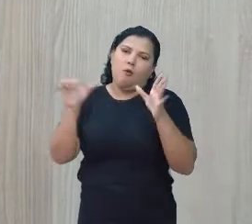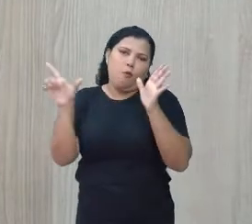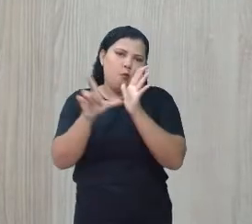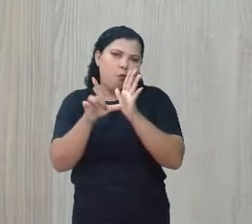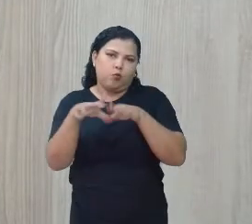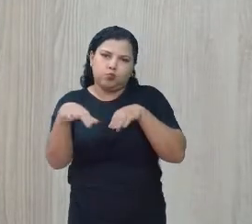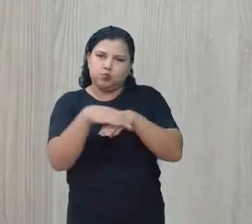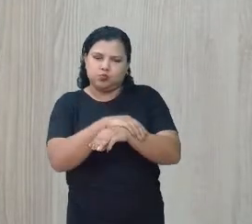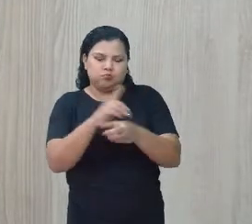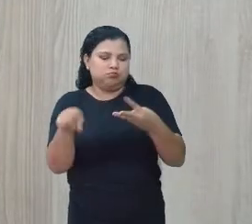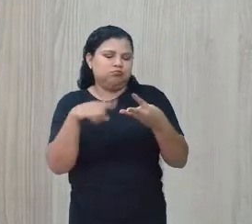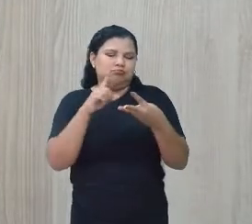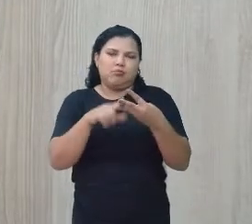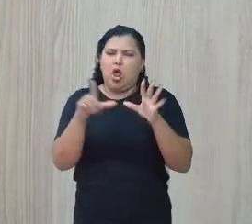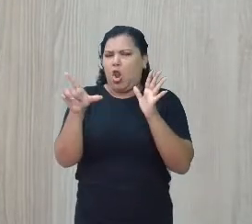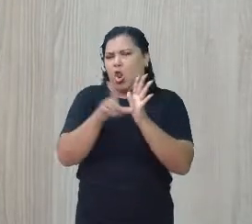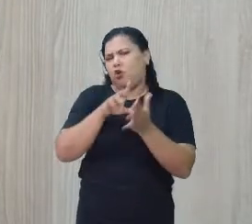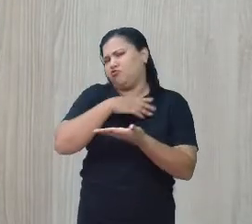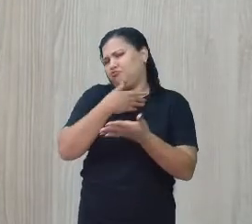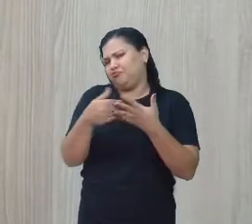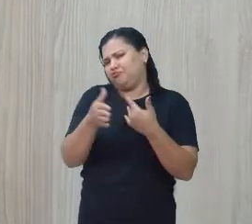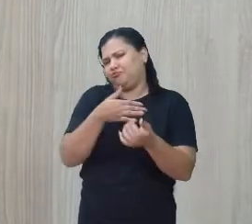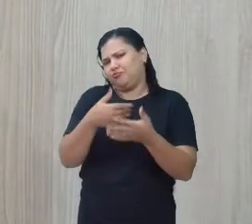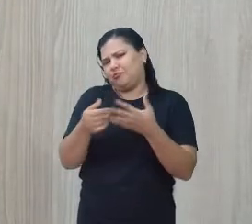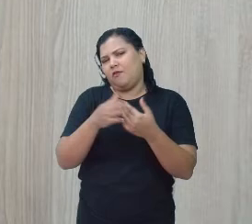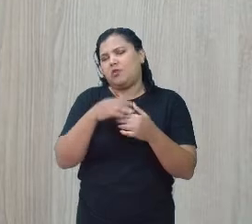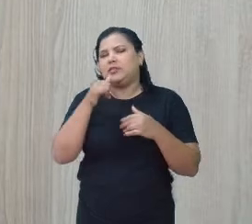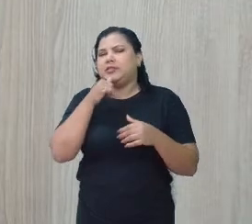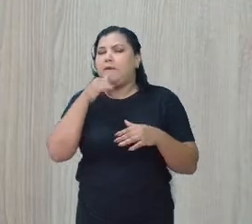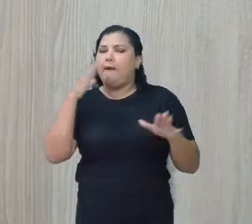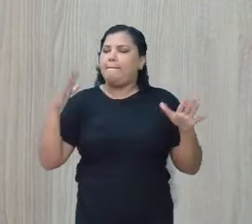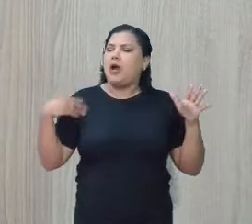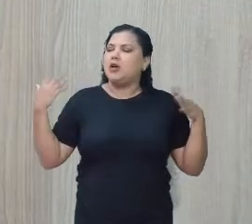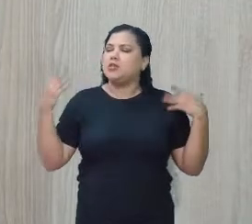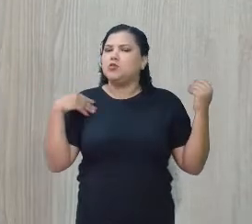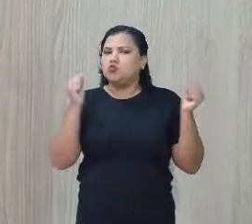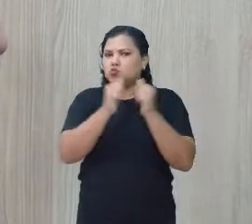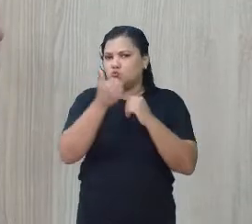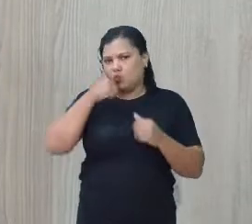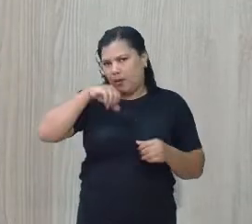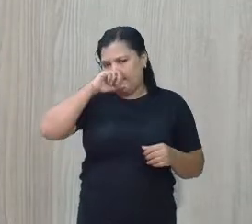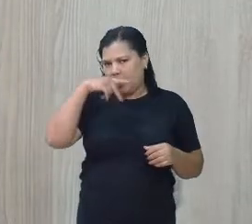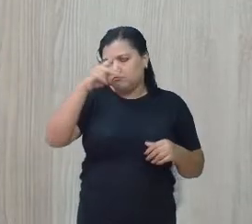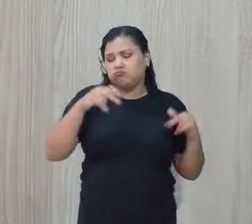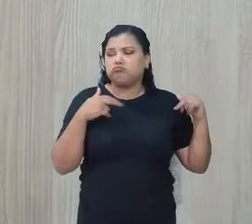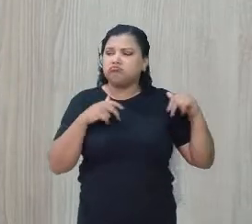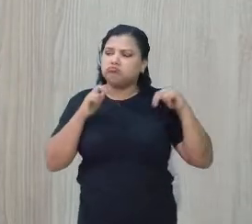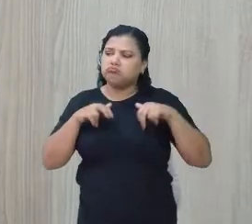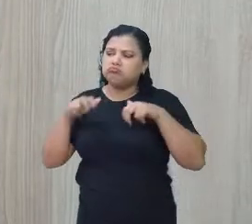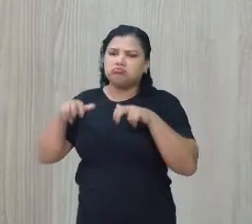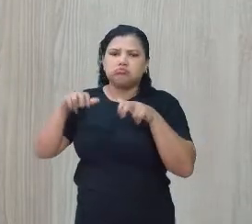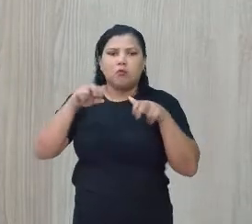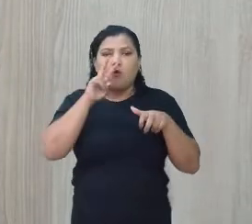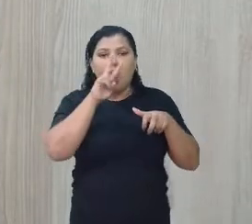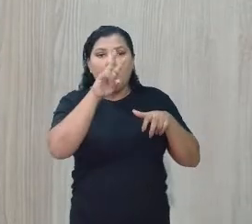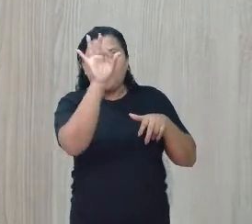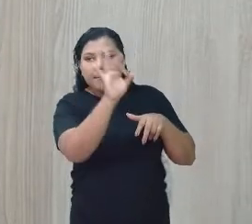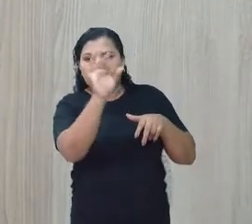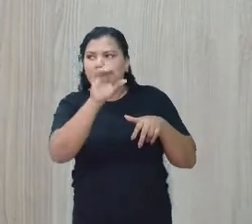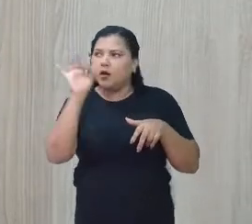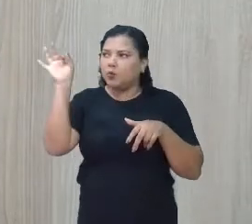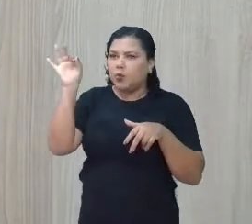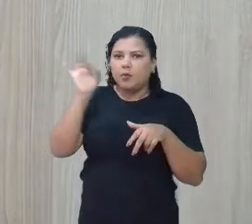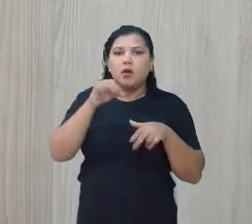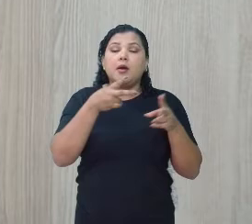de sapato, de eletrodoméstico, quando você foi lá com sua mãe, certo? Então, e sempre você escutou os